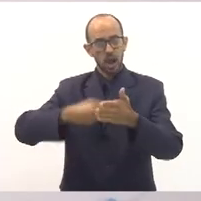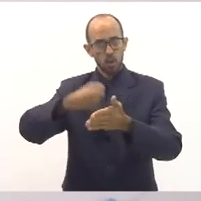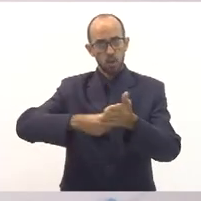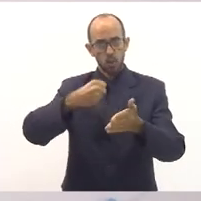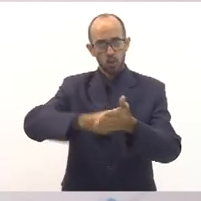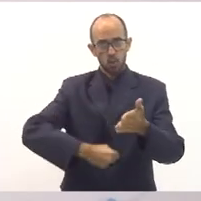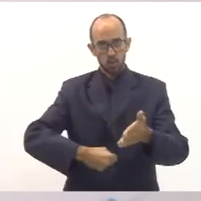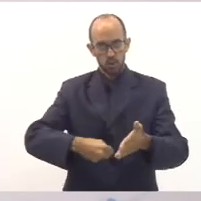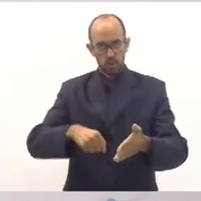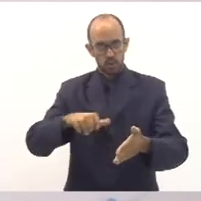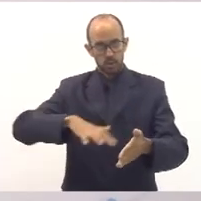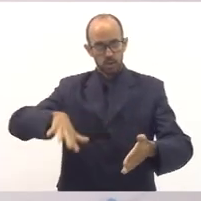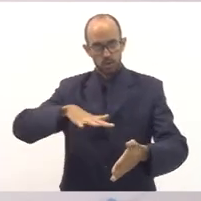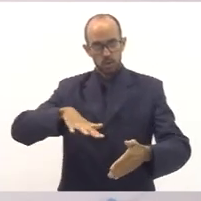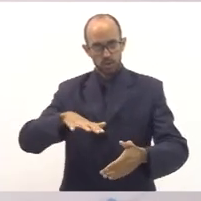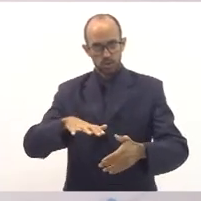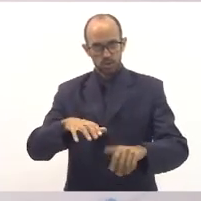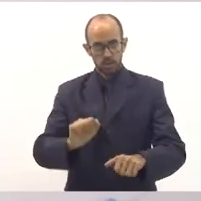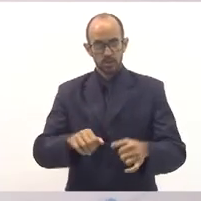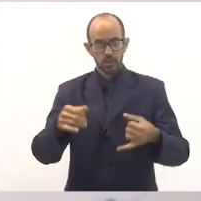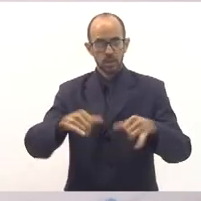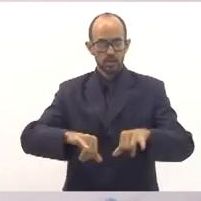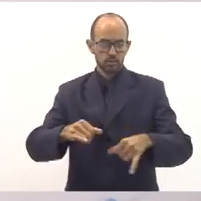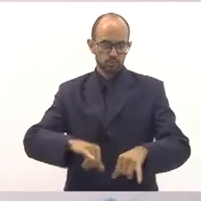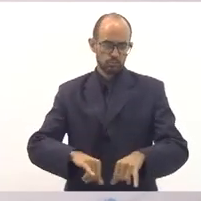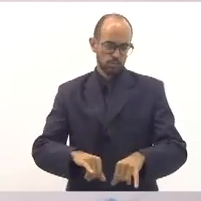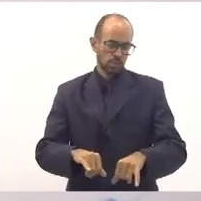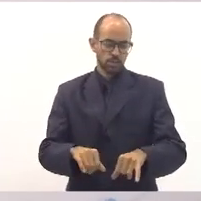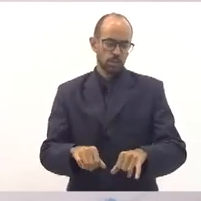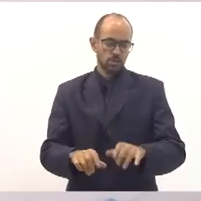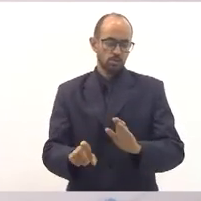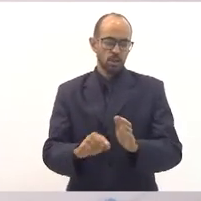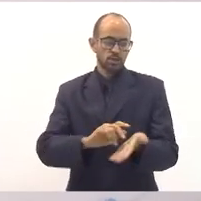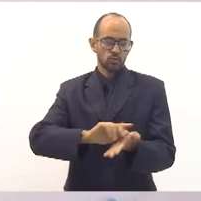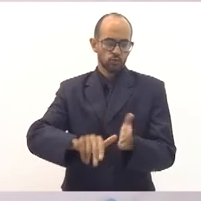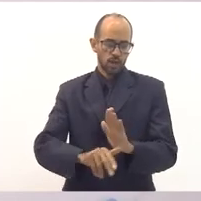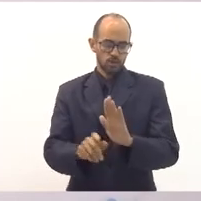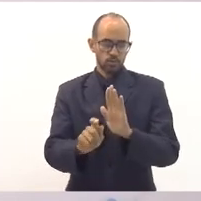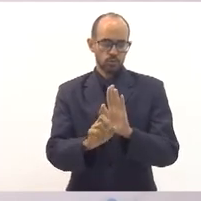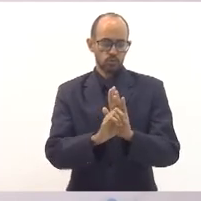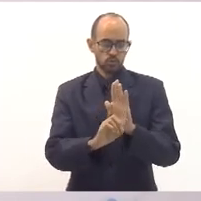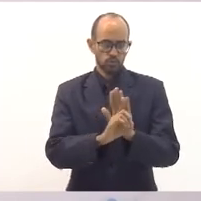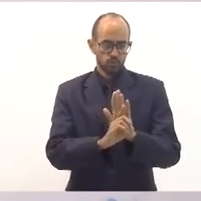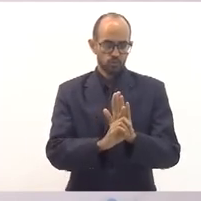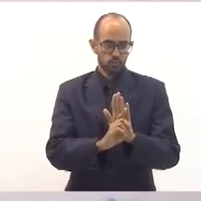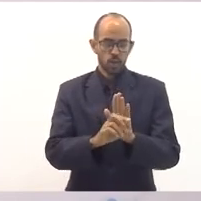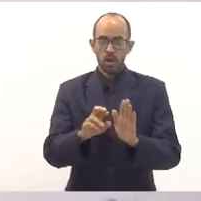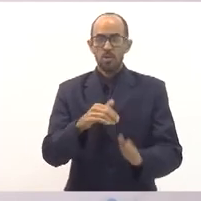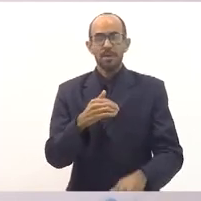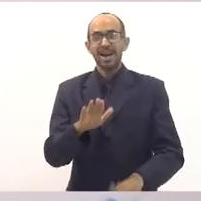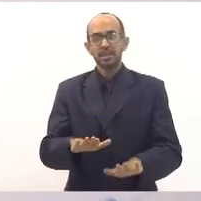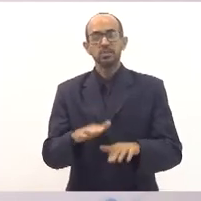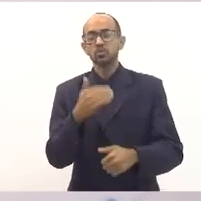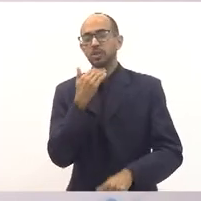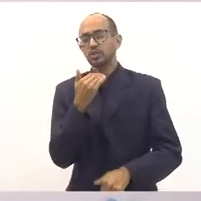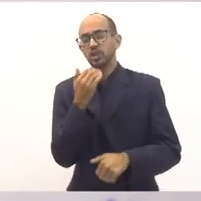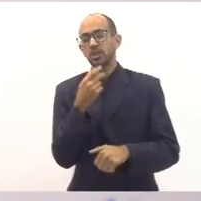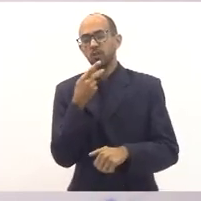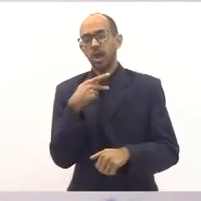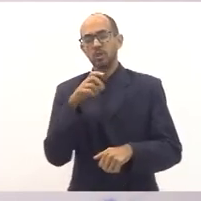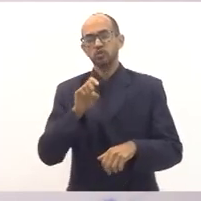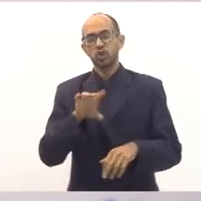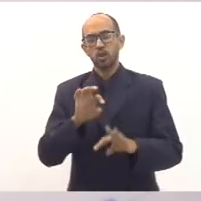luta das aulas psicodélicas mais a gente entende que é preciso ir além não basta falar de uso terapêutico porque porque nossos amigos nossos